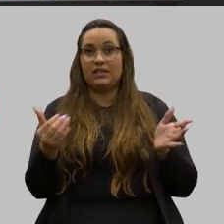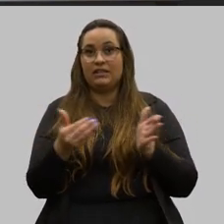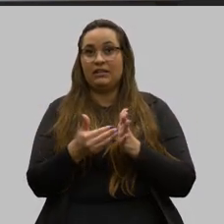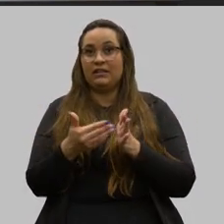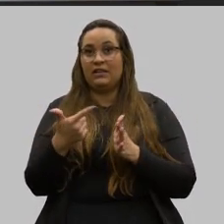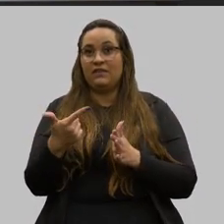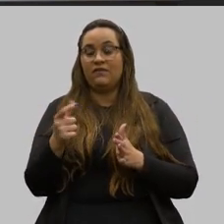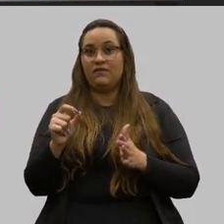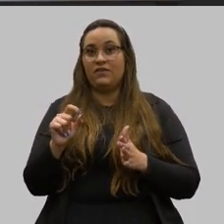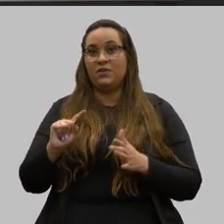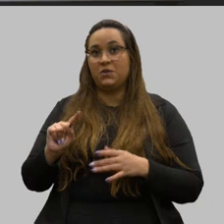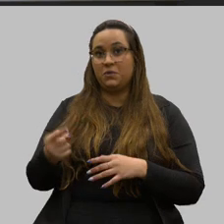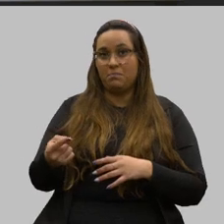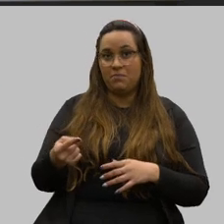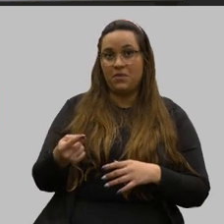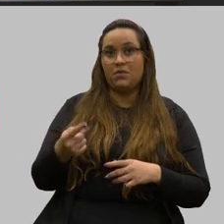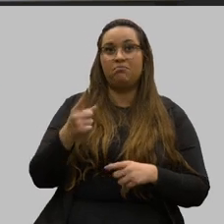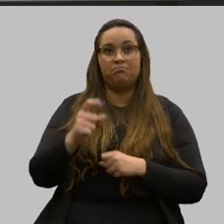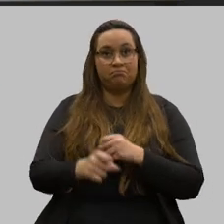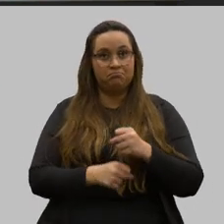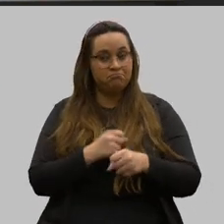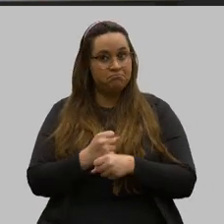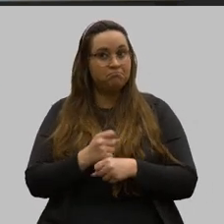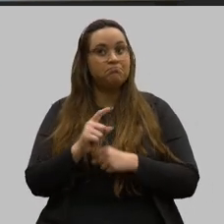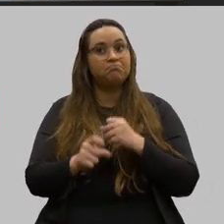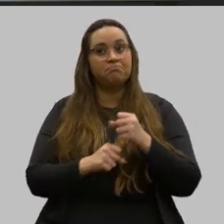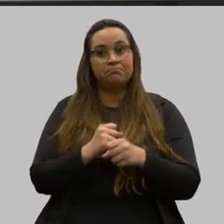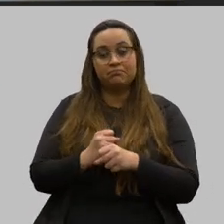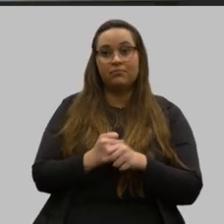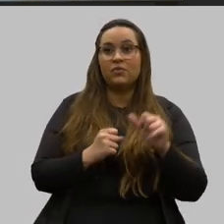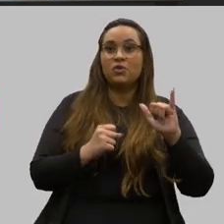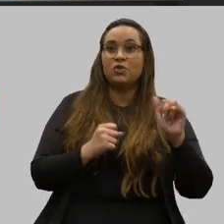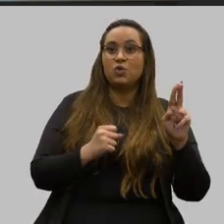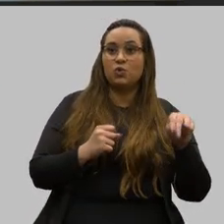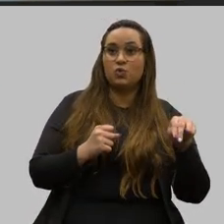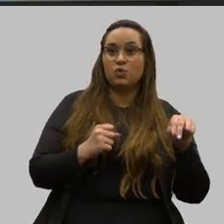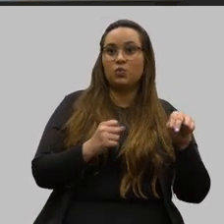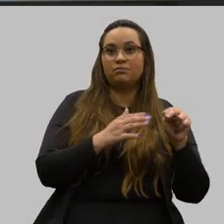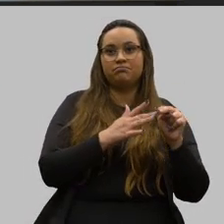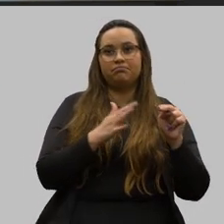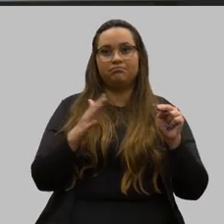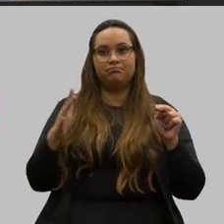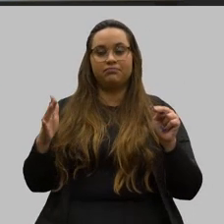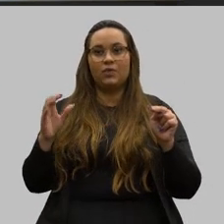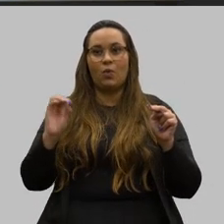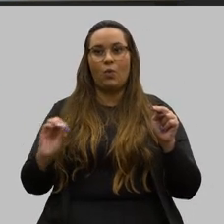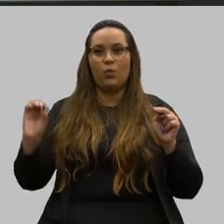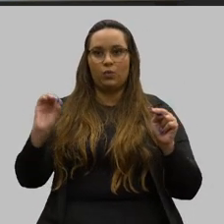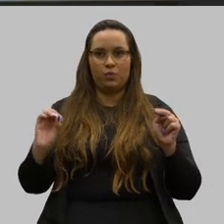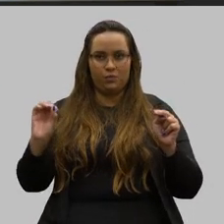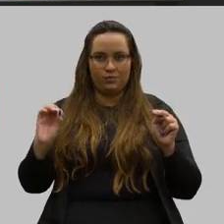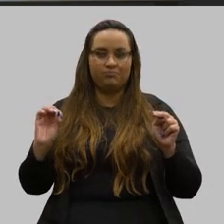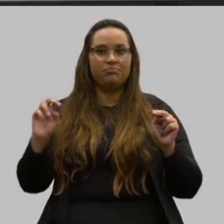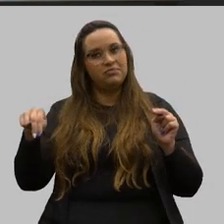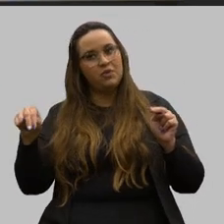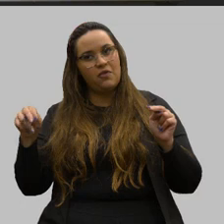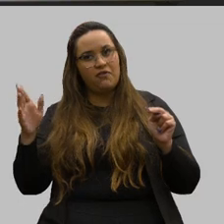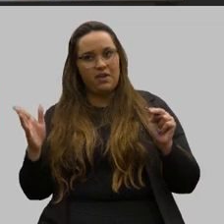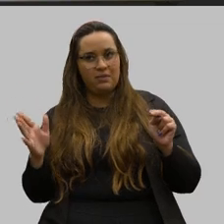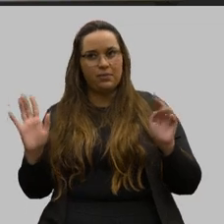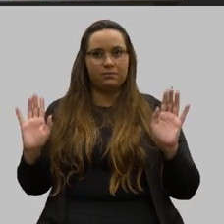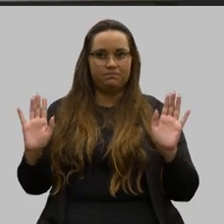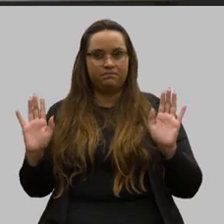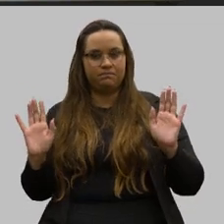ano Neste período que vai de Junho até outubro novembro uma novidade